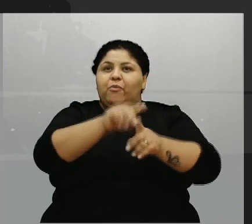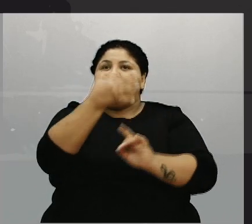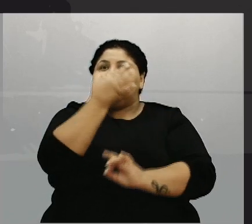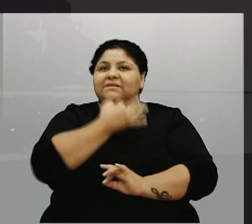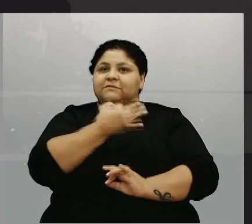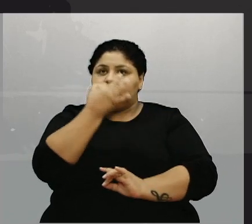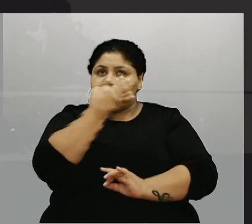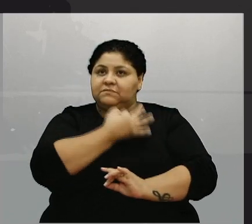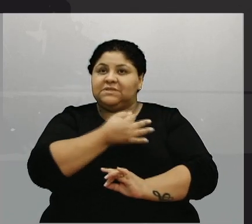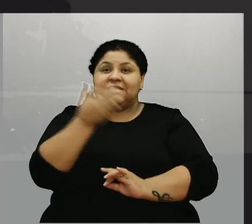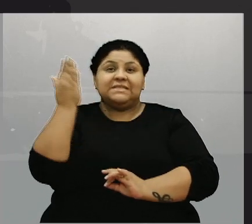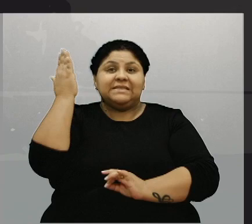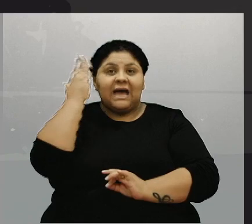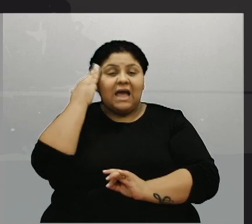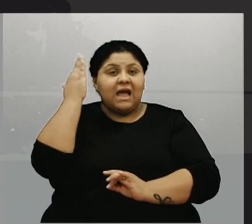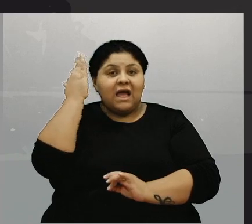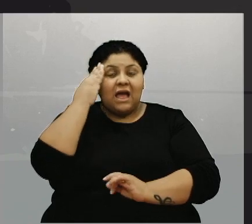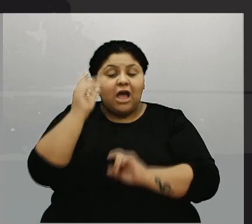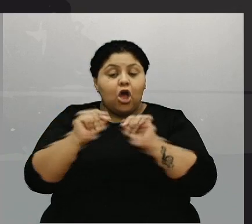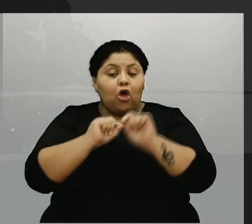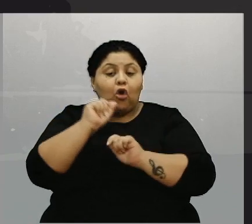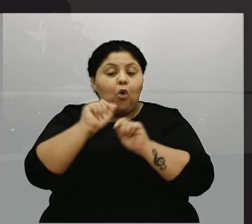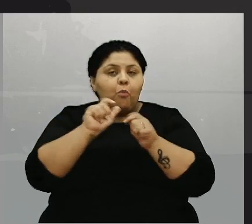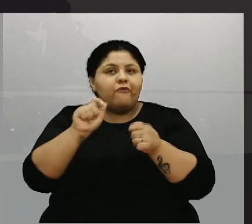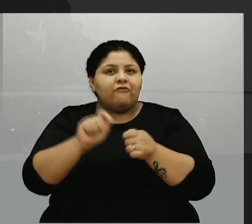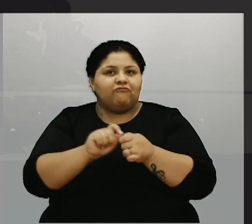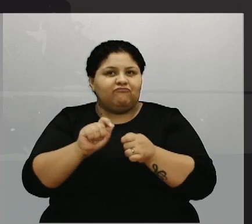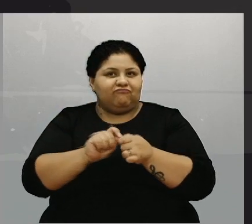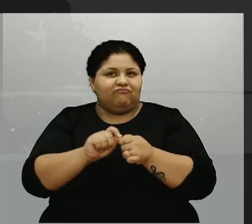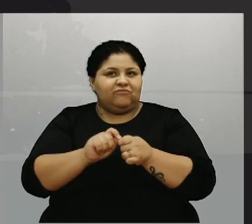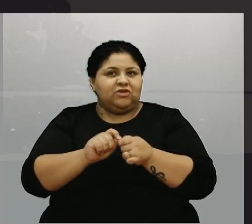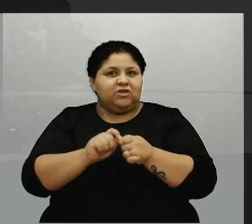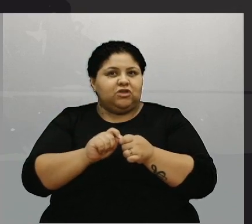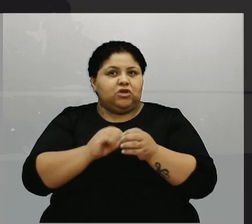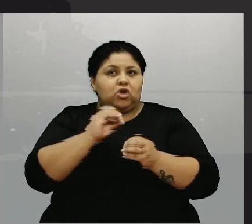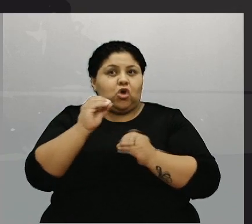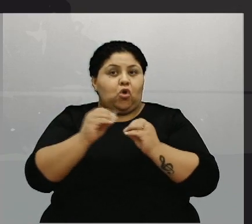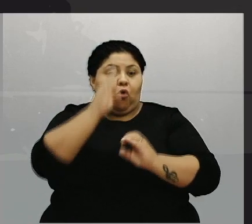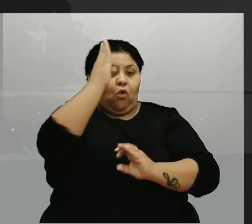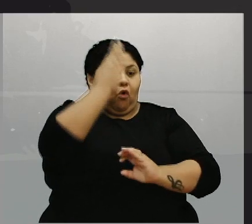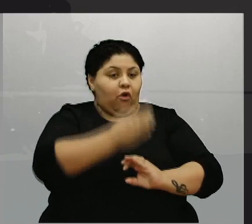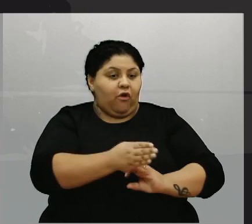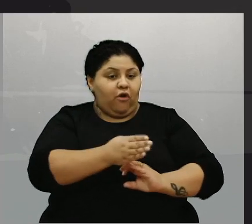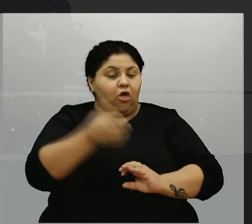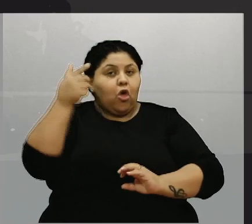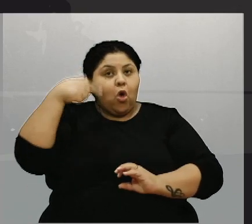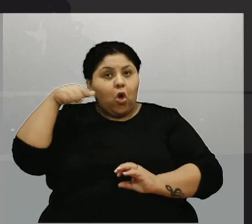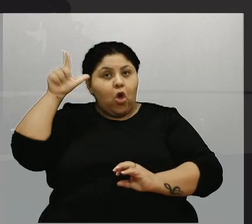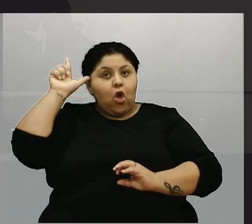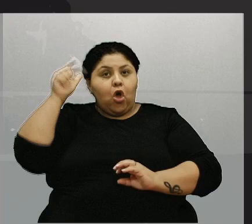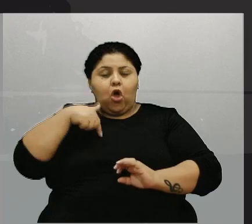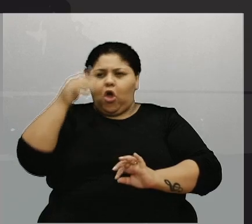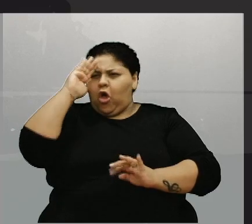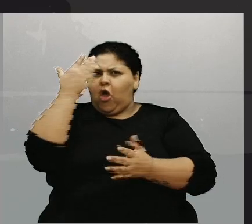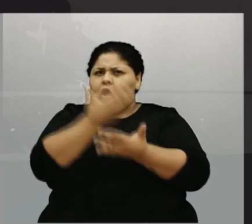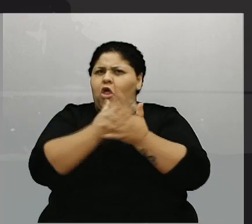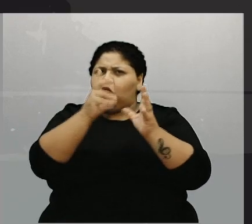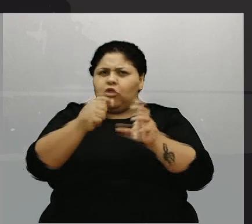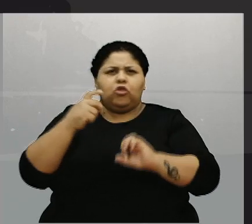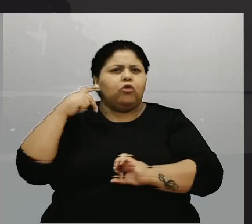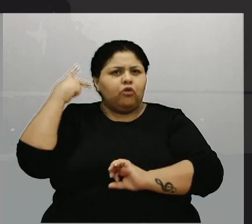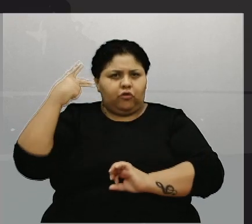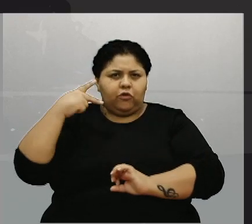caxiense saiba como fazer, como se dirigir, porque desde ontem, eu acredito que todos os vereadores